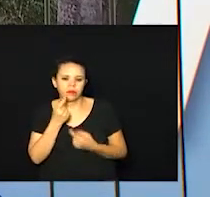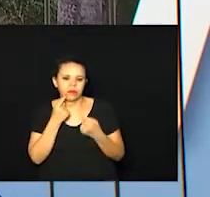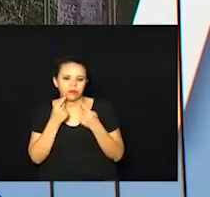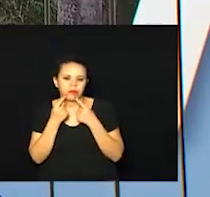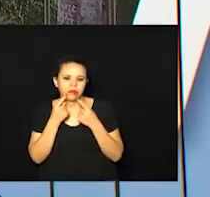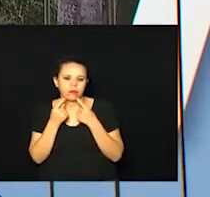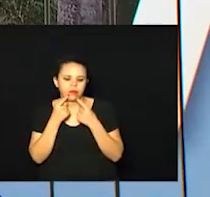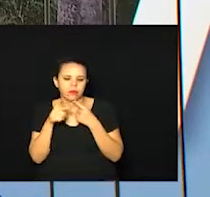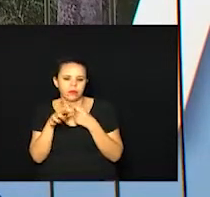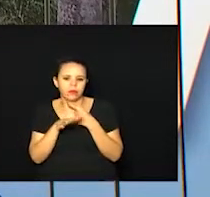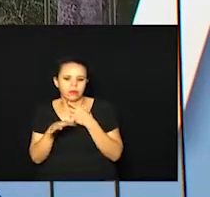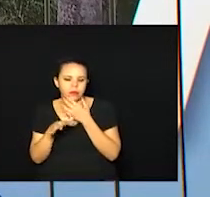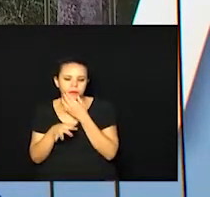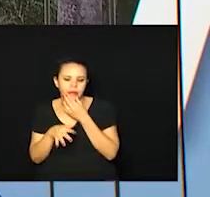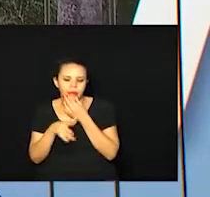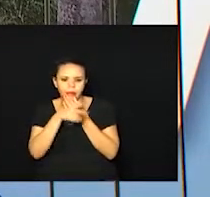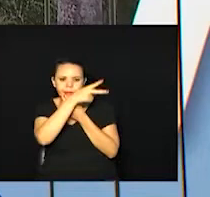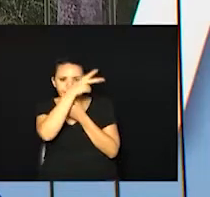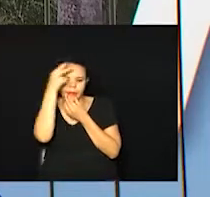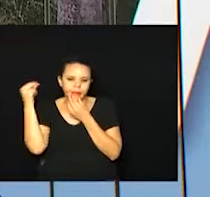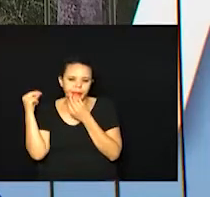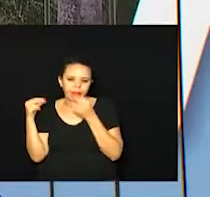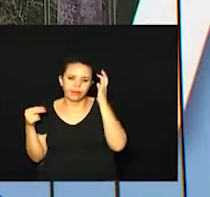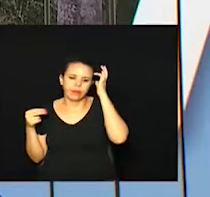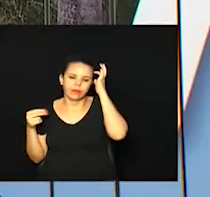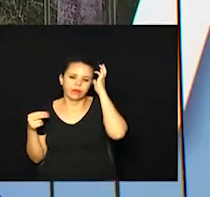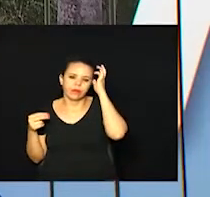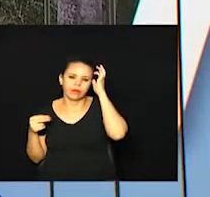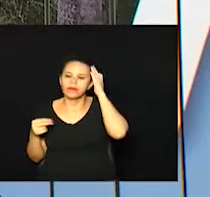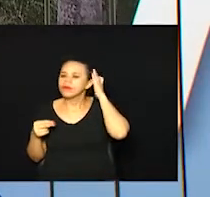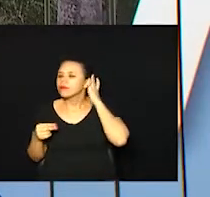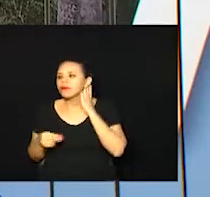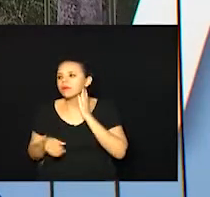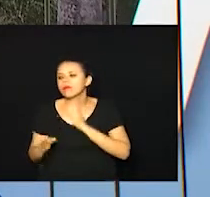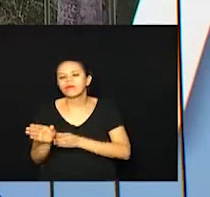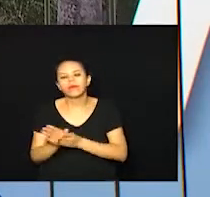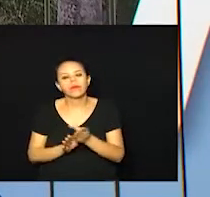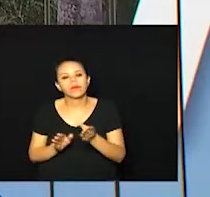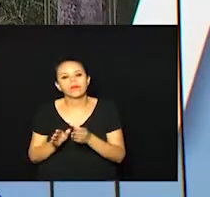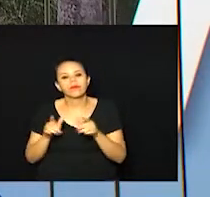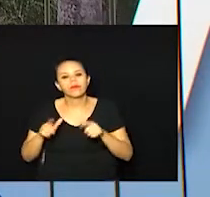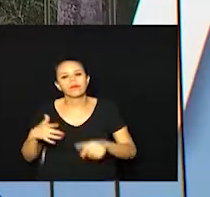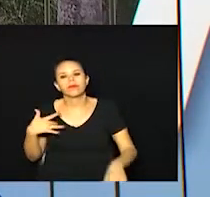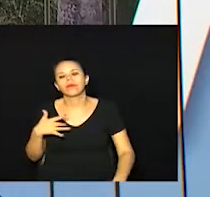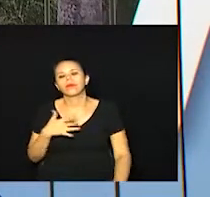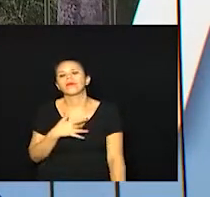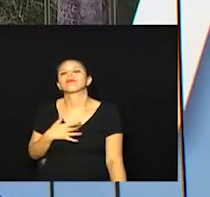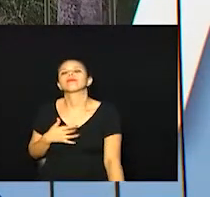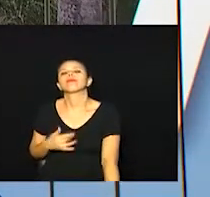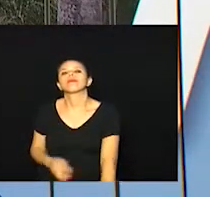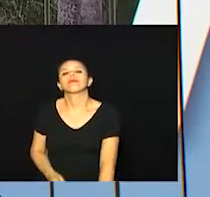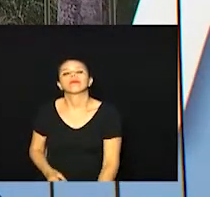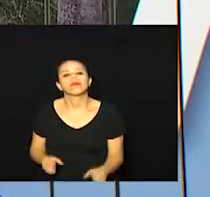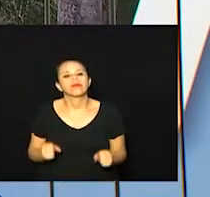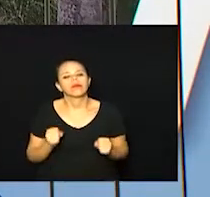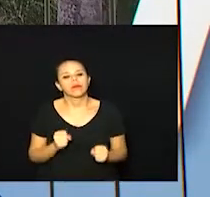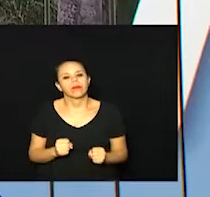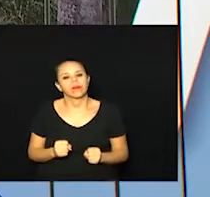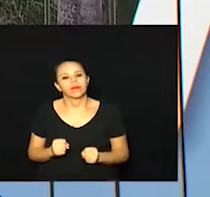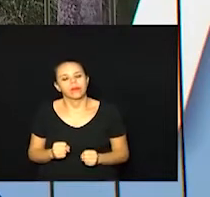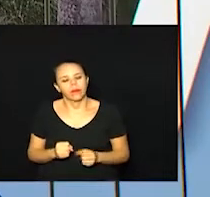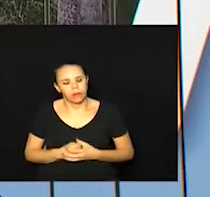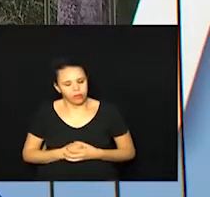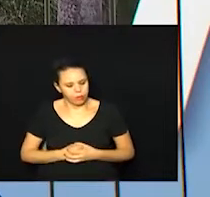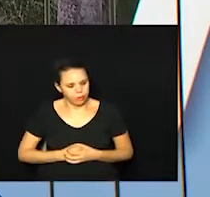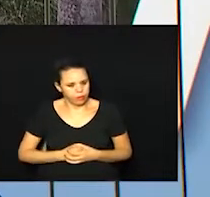com o executivo e com o Conselho Municipal e Local de Saúde para poder